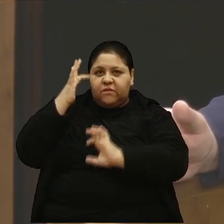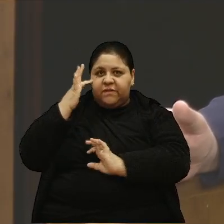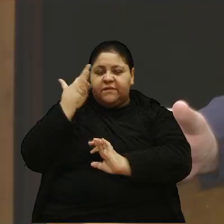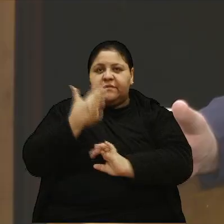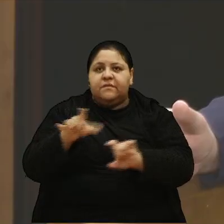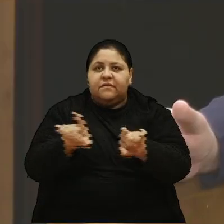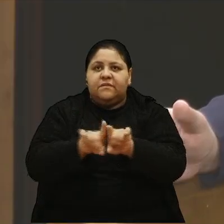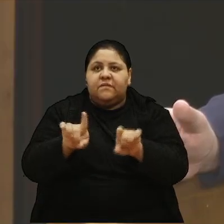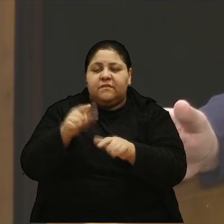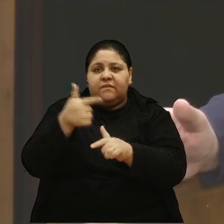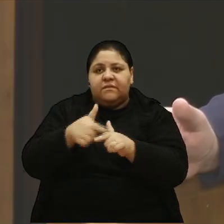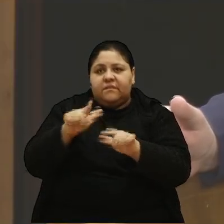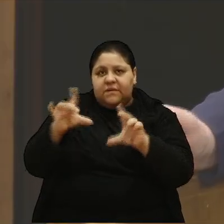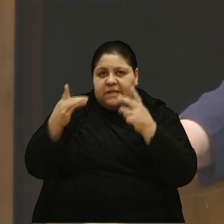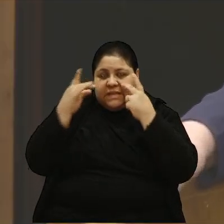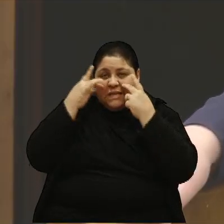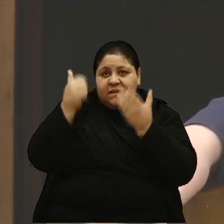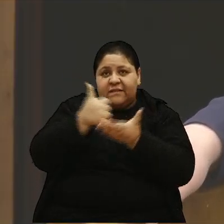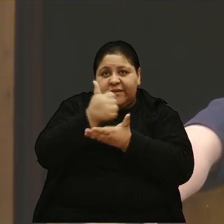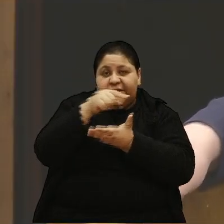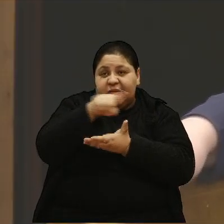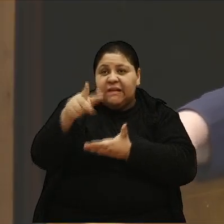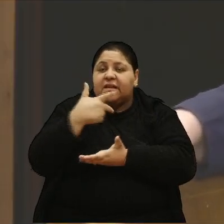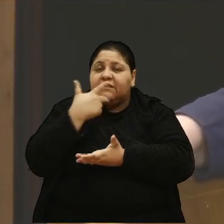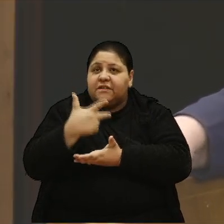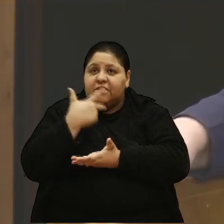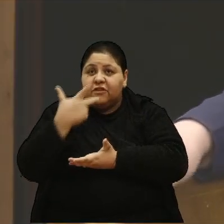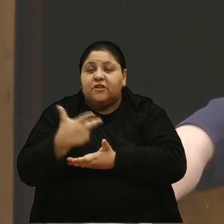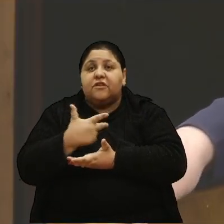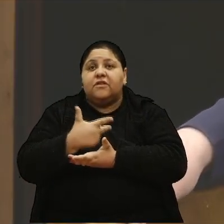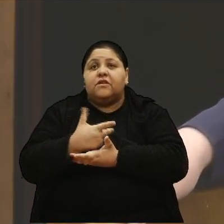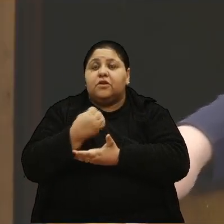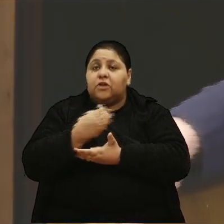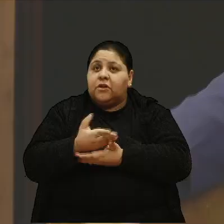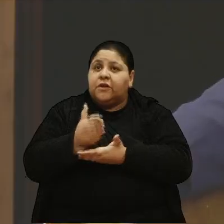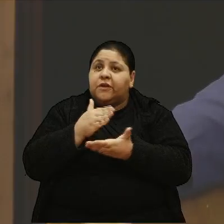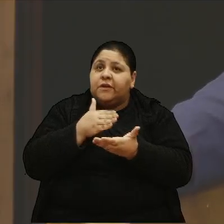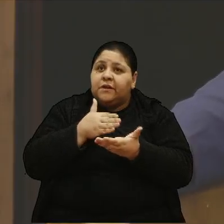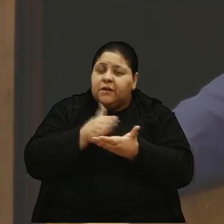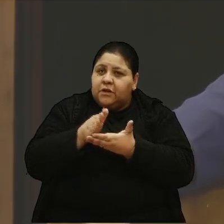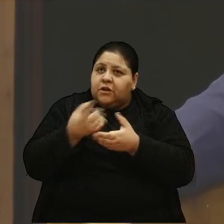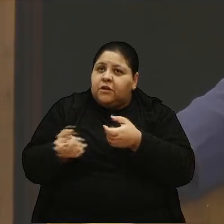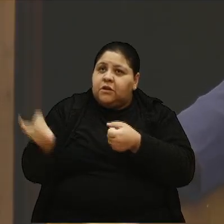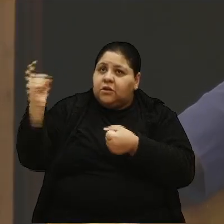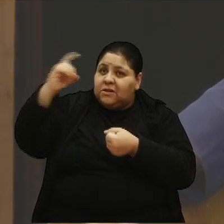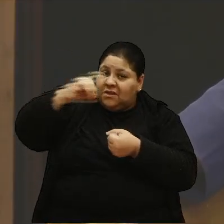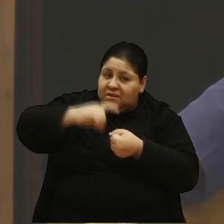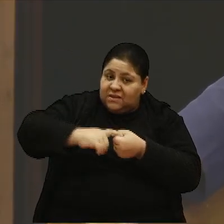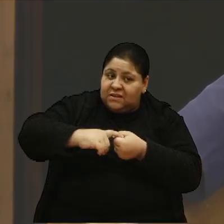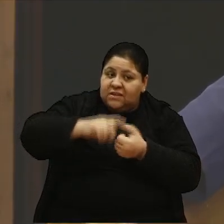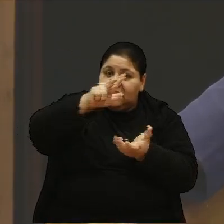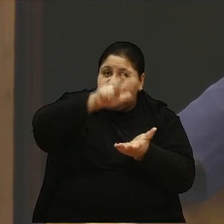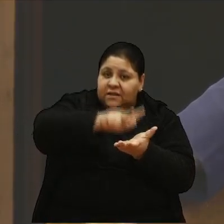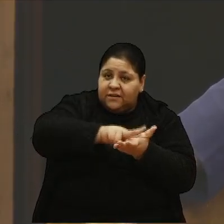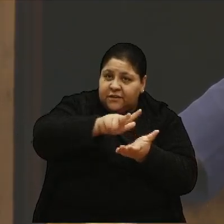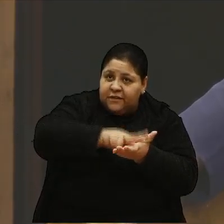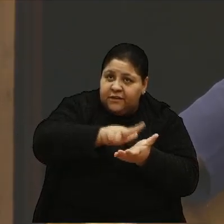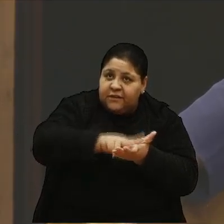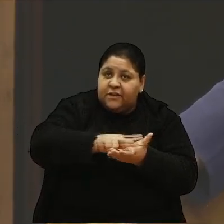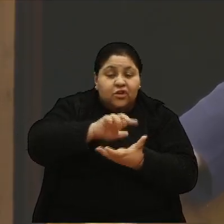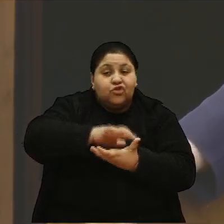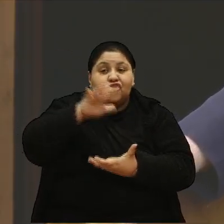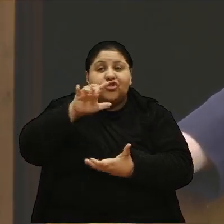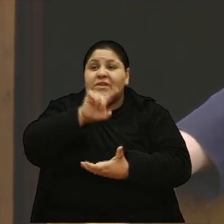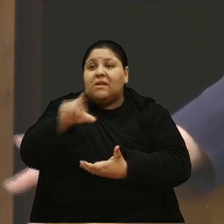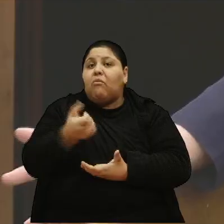também o problema da atenção primária. Os colegas falaram aqui, e eu reforço, boa parte das reincidências de internações hospitalares são de idosos que não